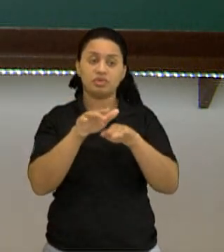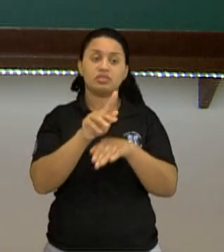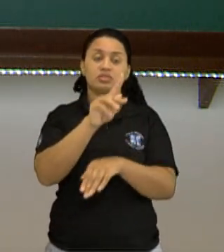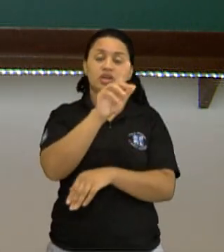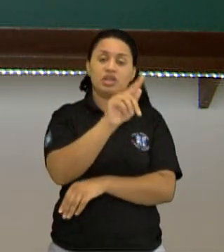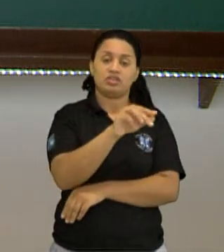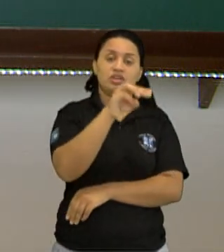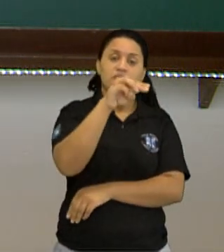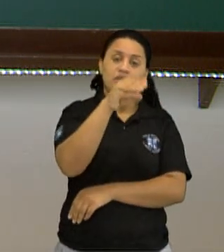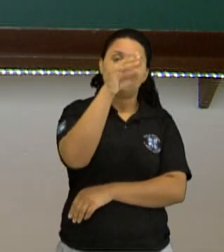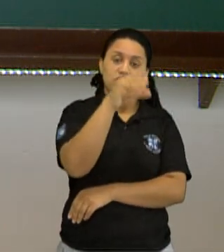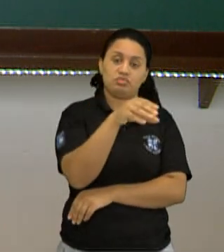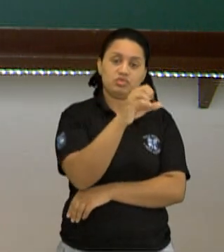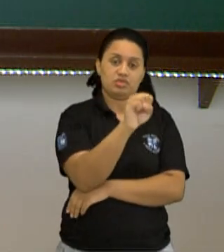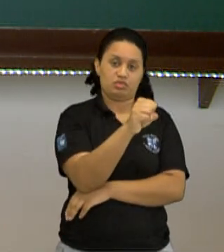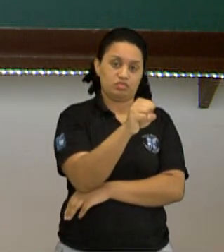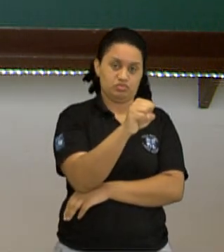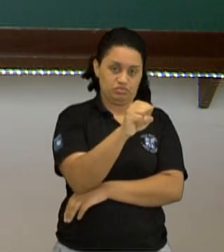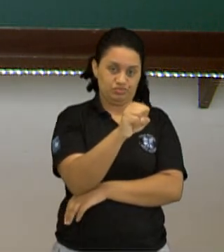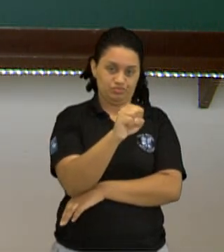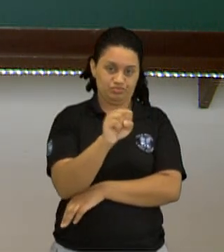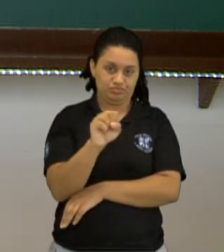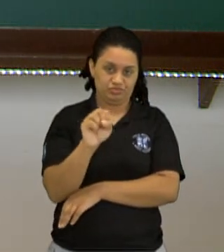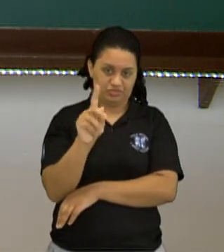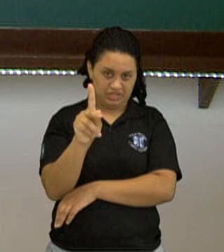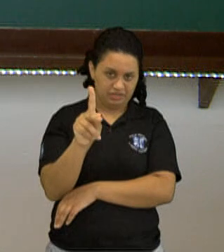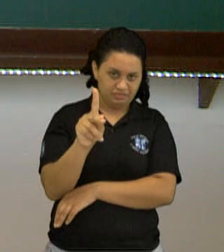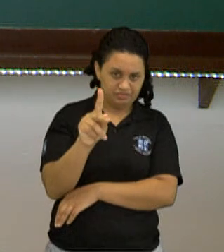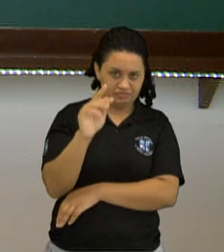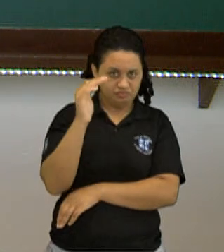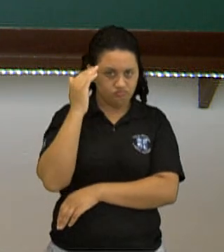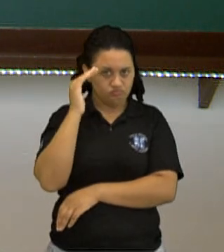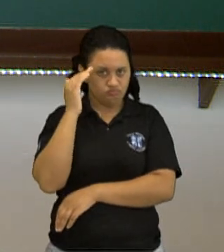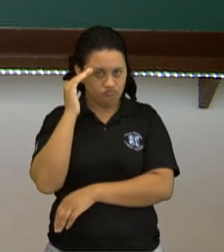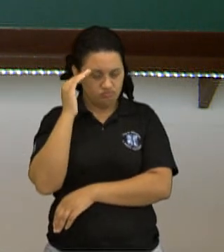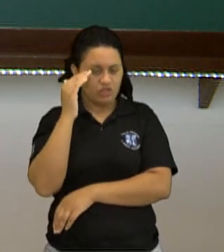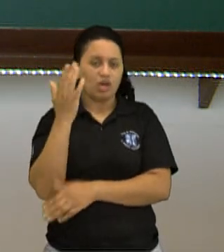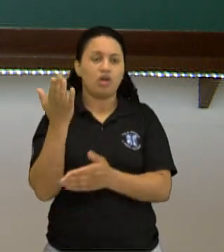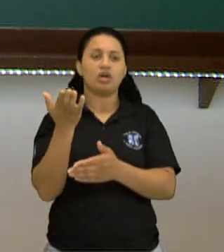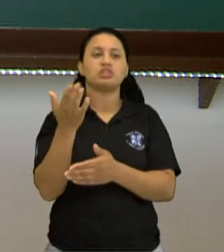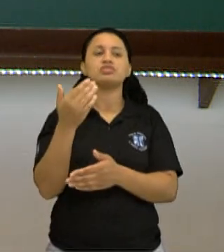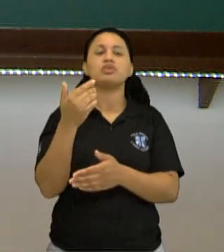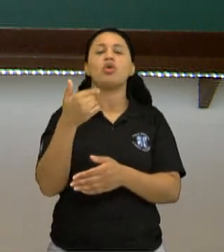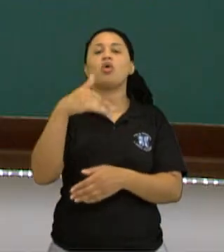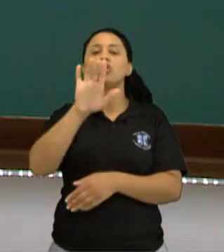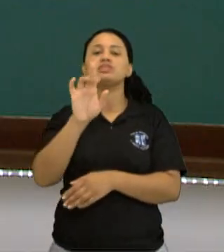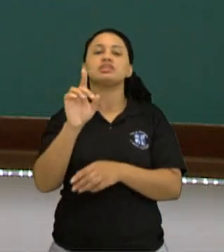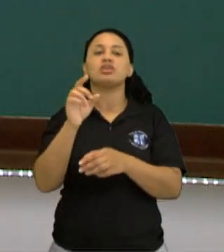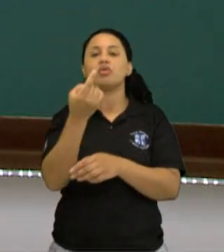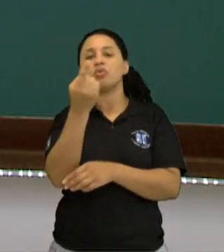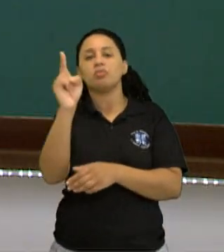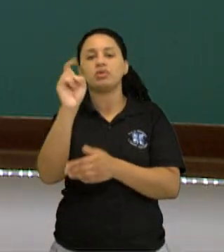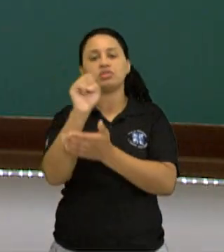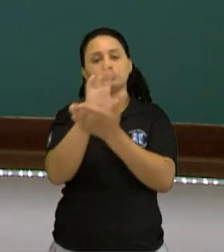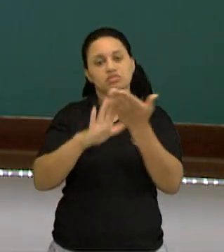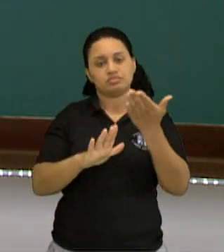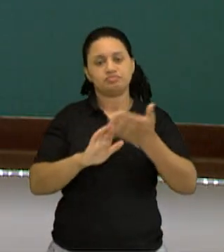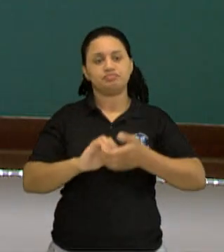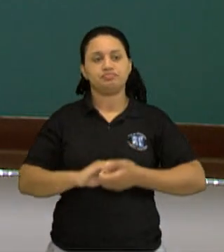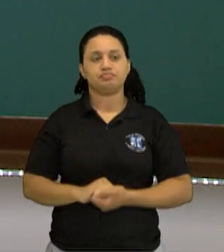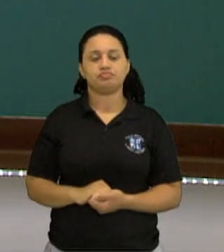por metros por segundo. Beleza? Vamos lá, para mais uma aqui.